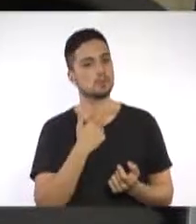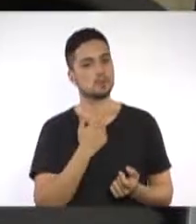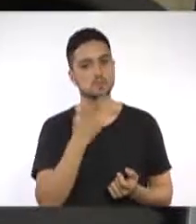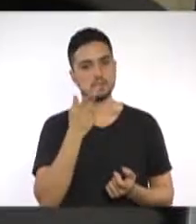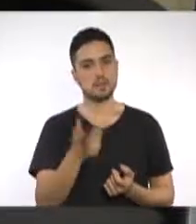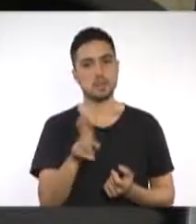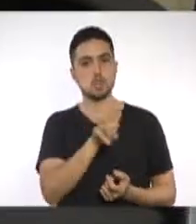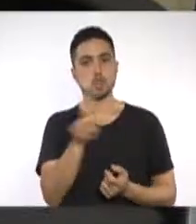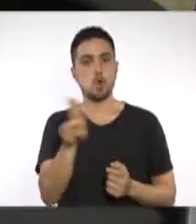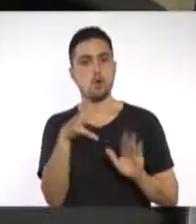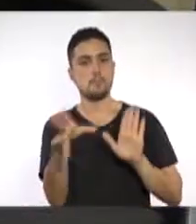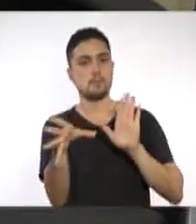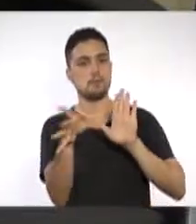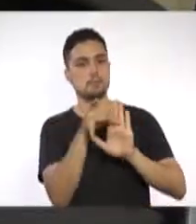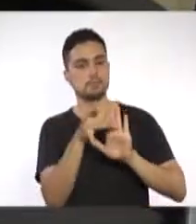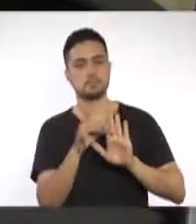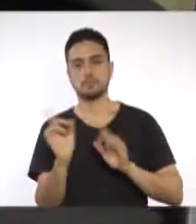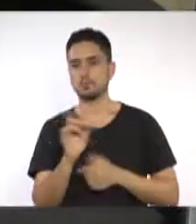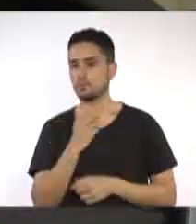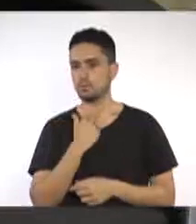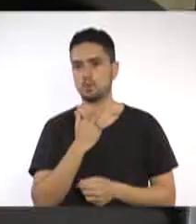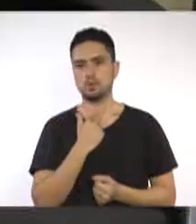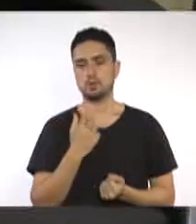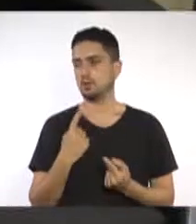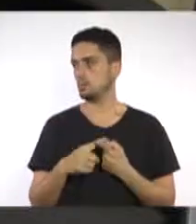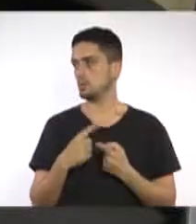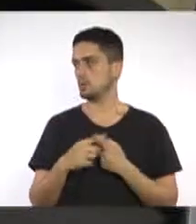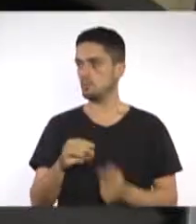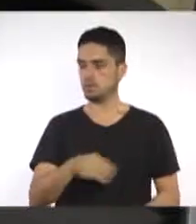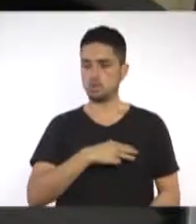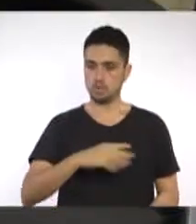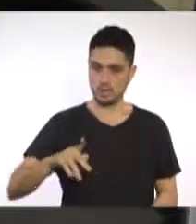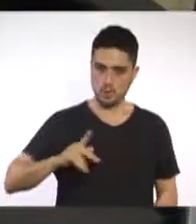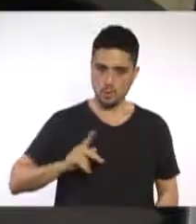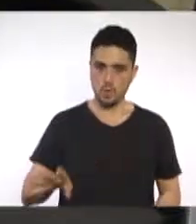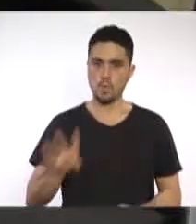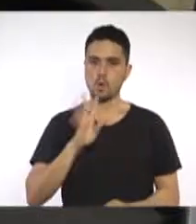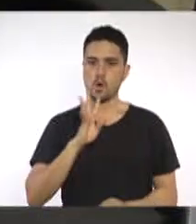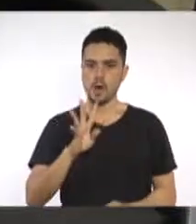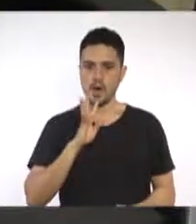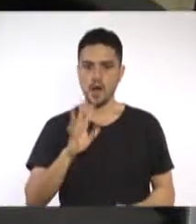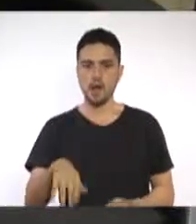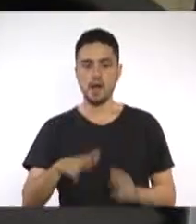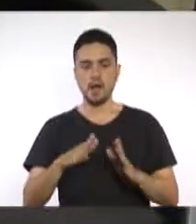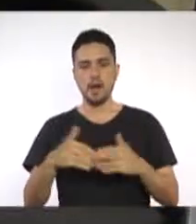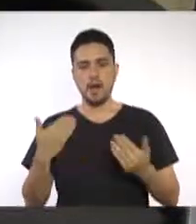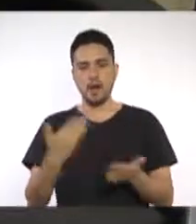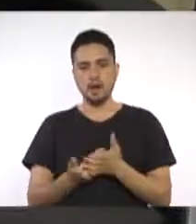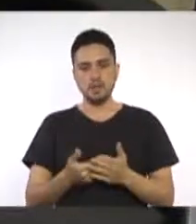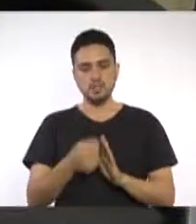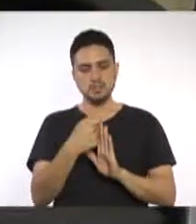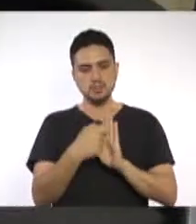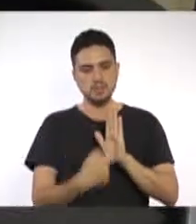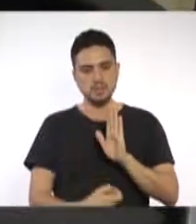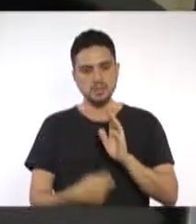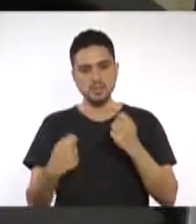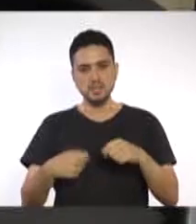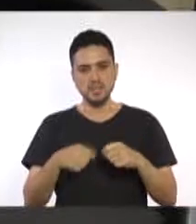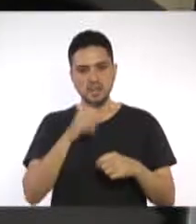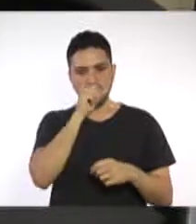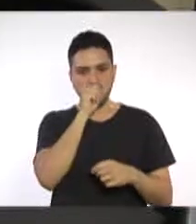e para que o Ministério Público, ao conhecer o teor do requerimento, adote as medidas que